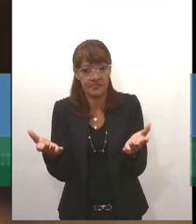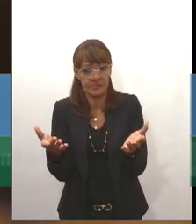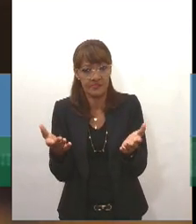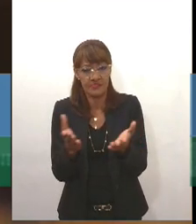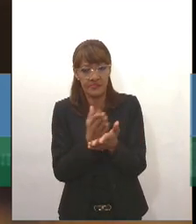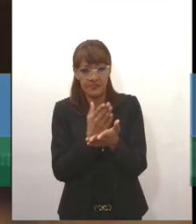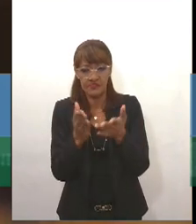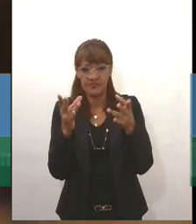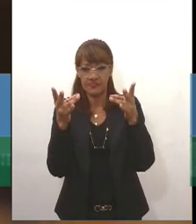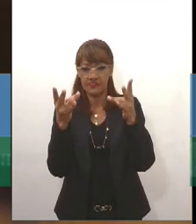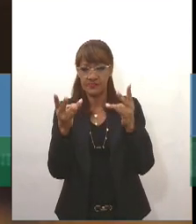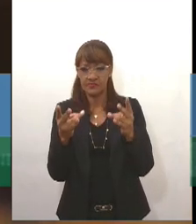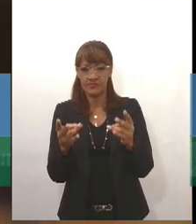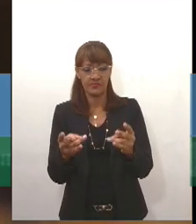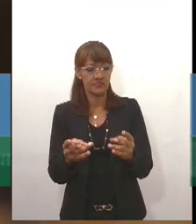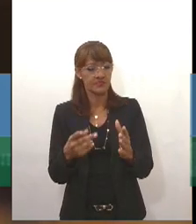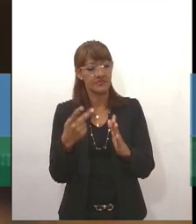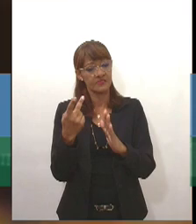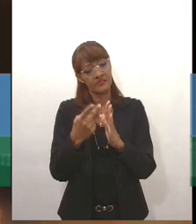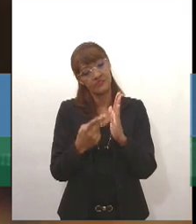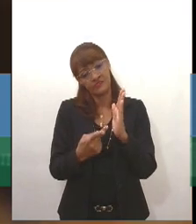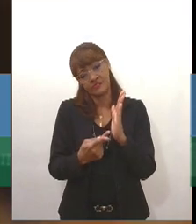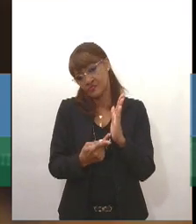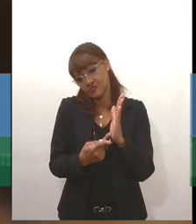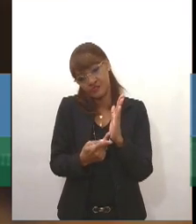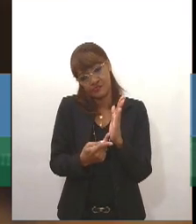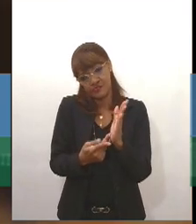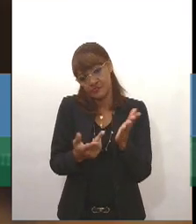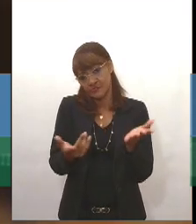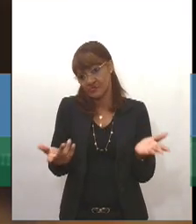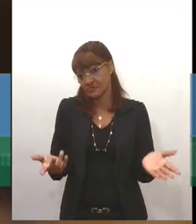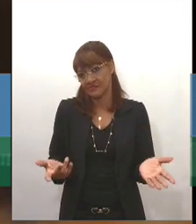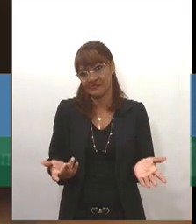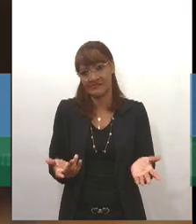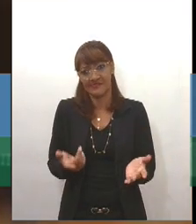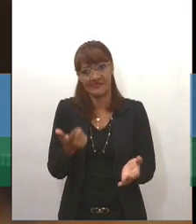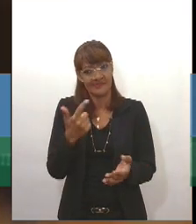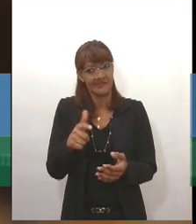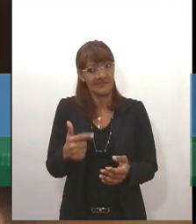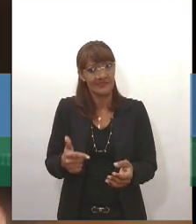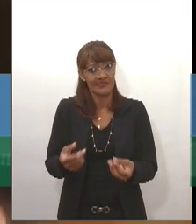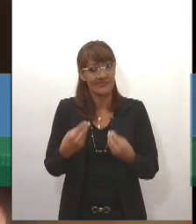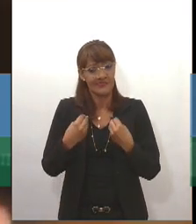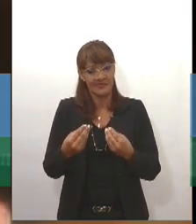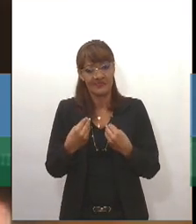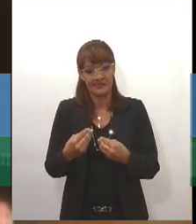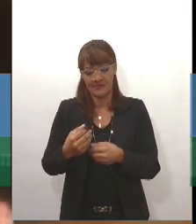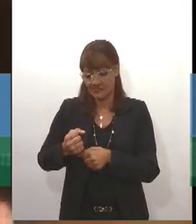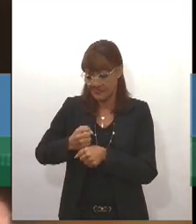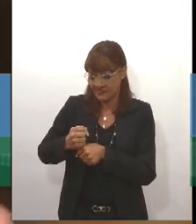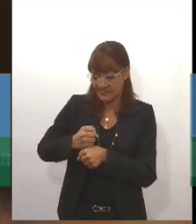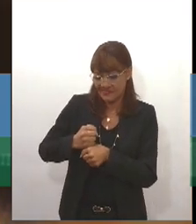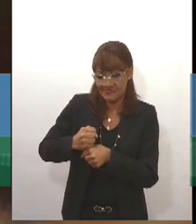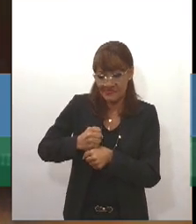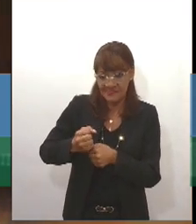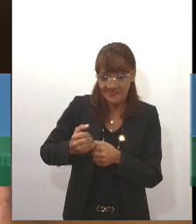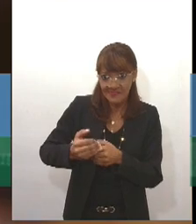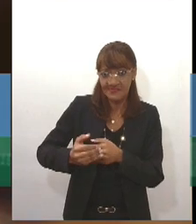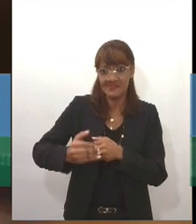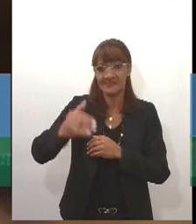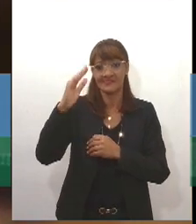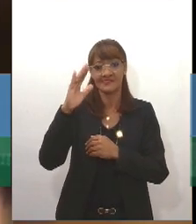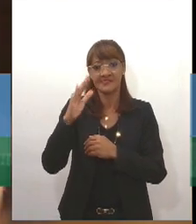projeto um projeto eu diria até surreal Nós vamos demorar décadas para entender o que tá escrito para entender o